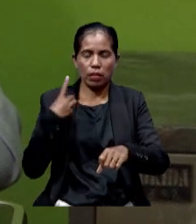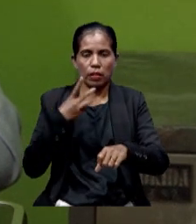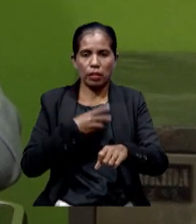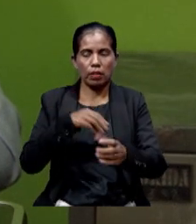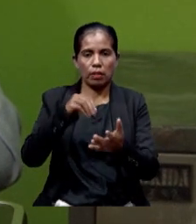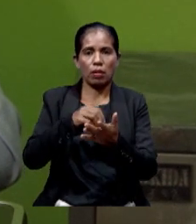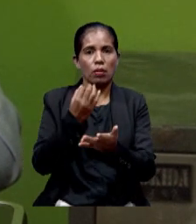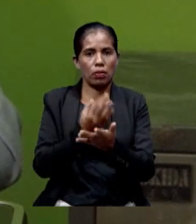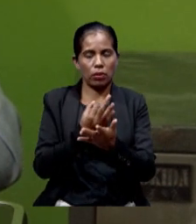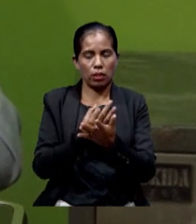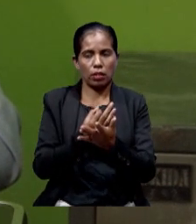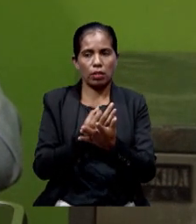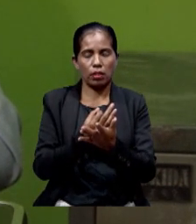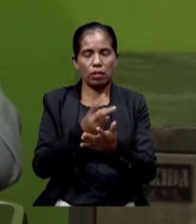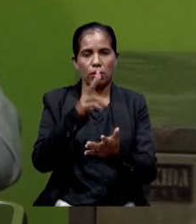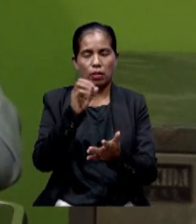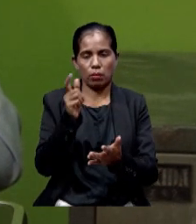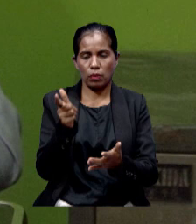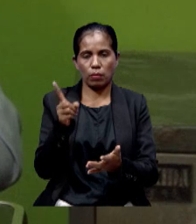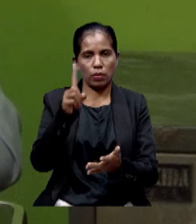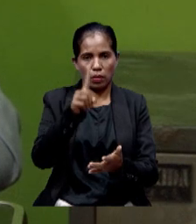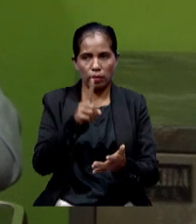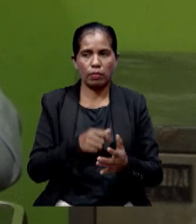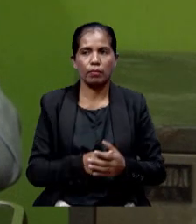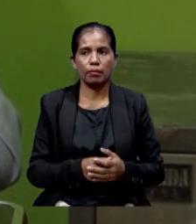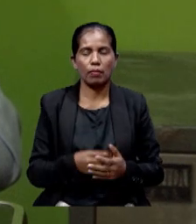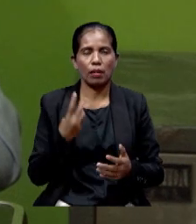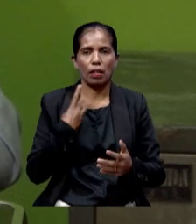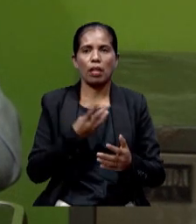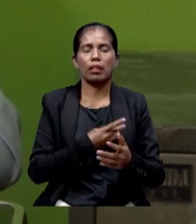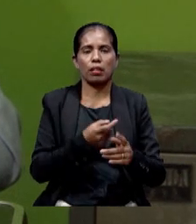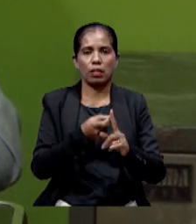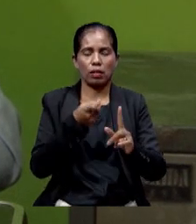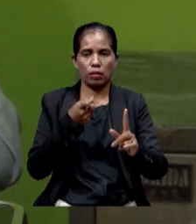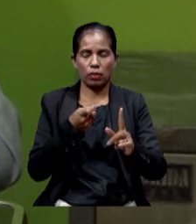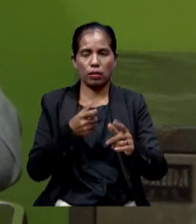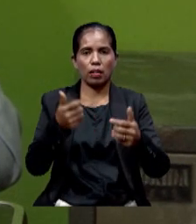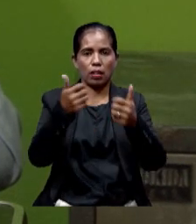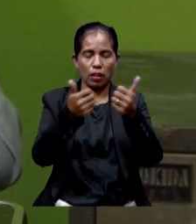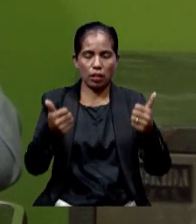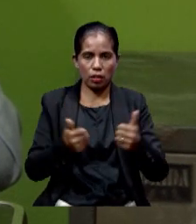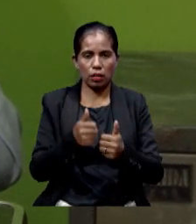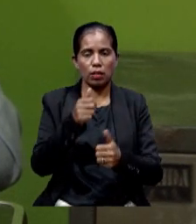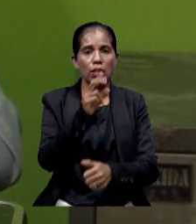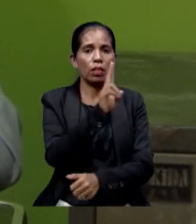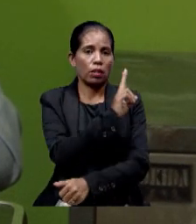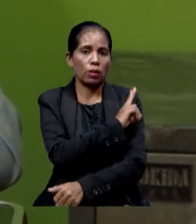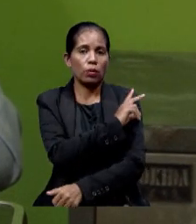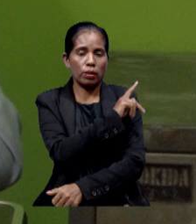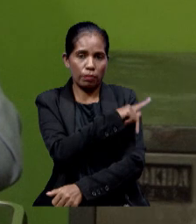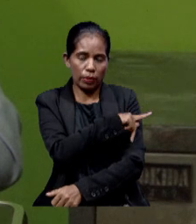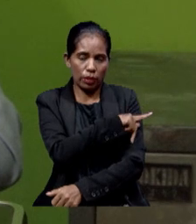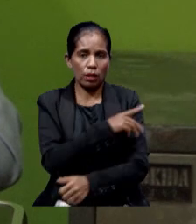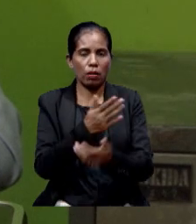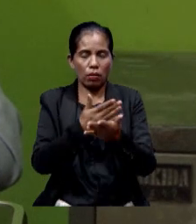jura estado 2021 nya kita kanaliza husi agensi UNDP nebema compras